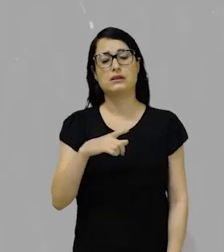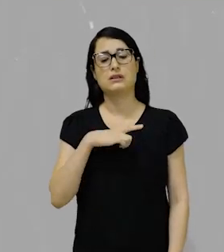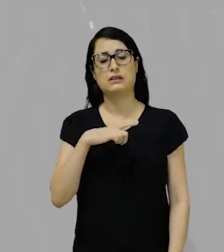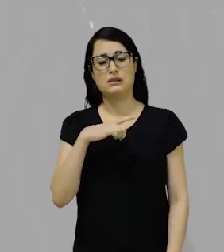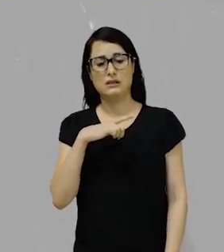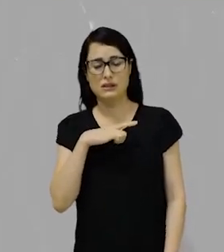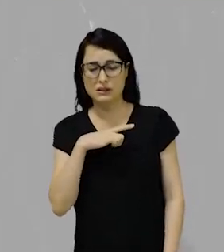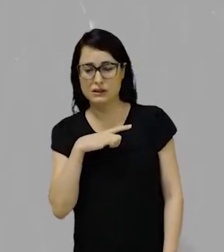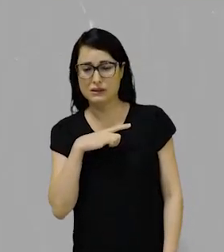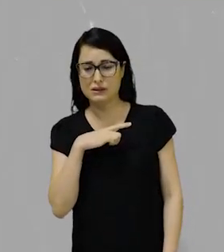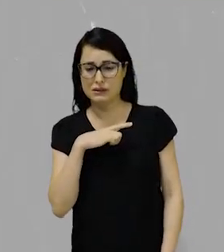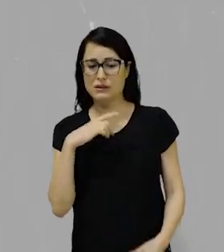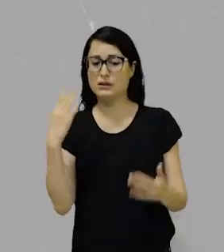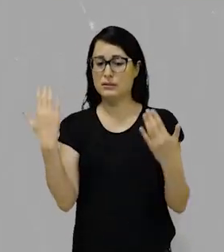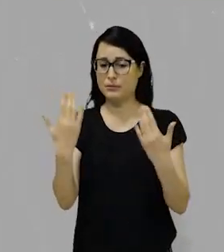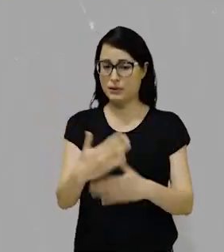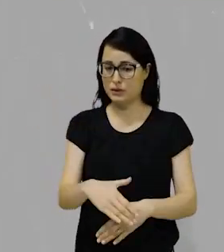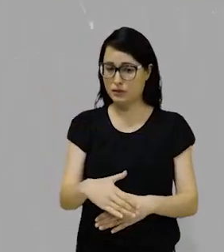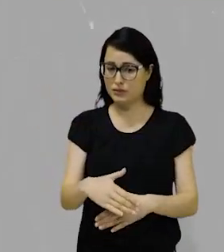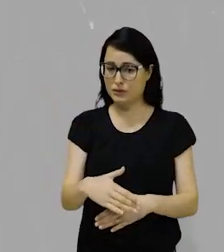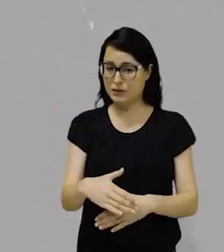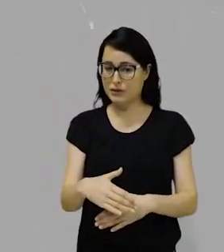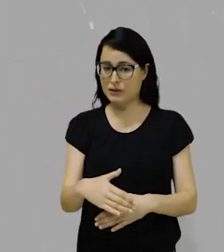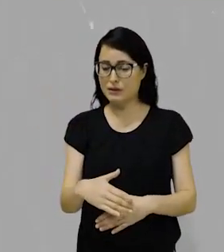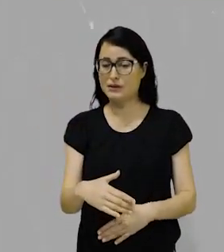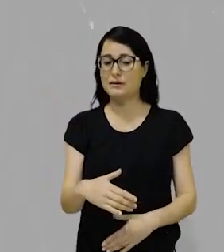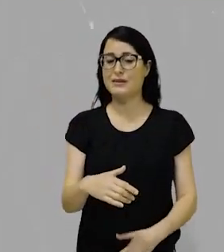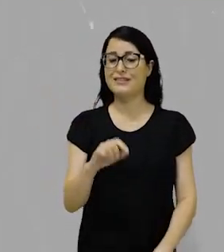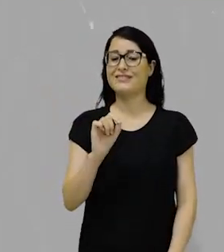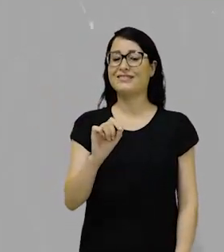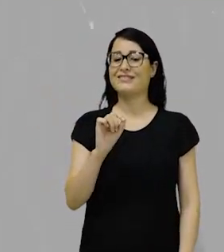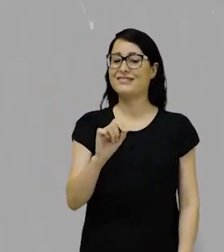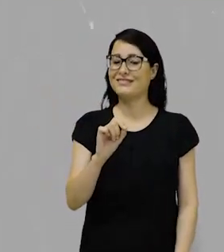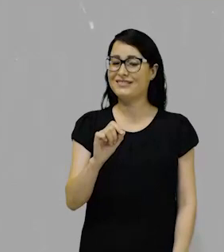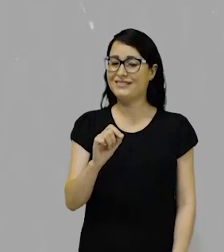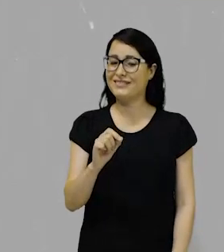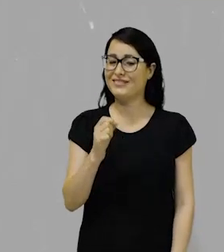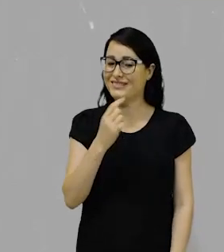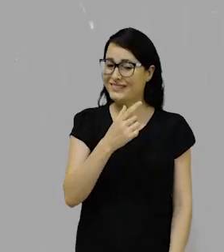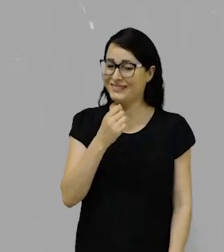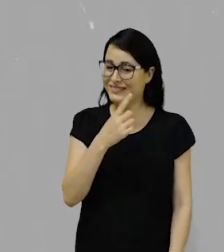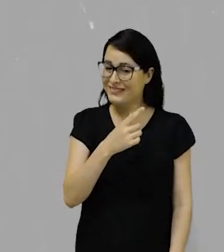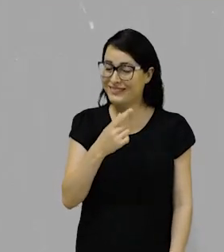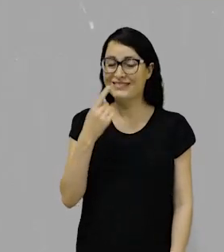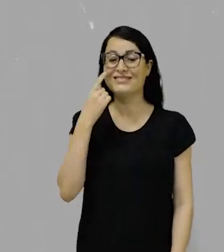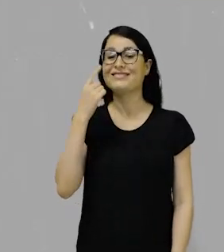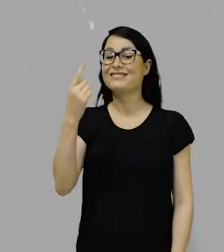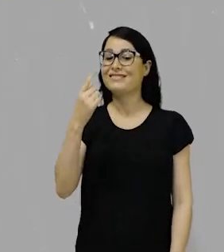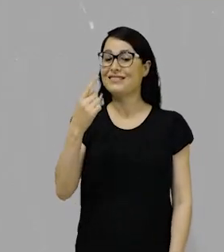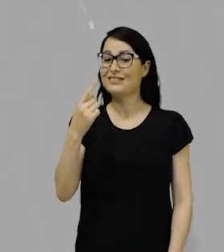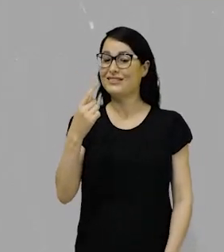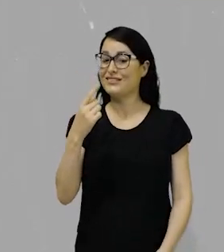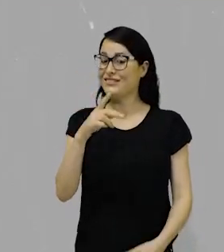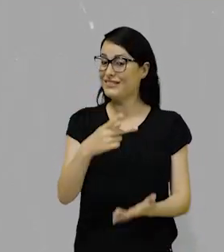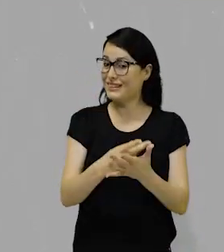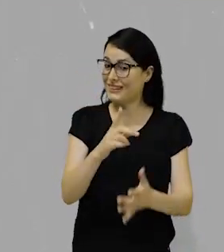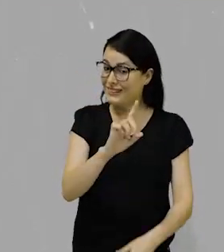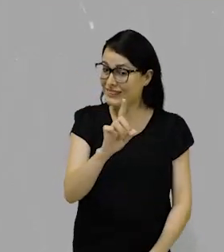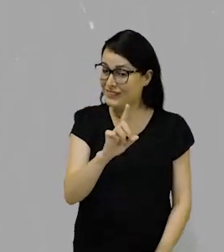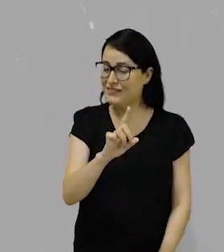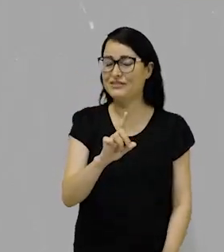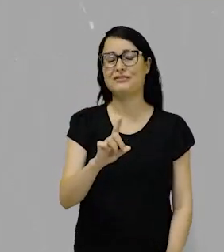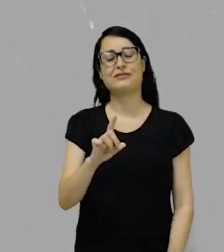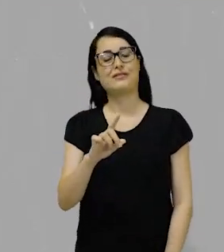como a famosa casca de banana, a pegadinha do malandro, mas tu não vai cair. Que é o quê? É dizer